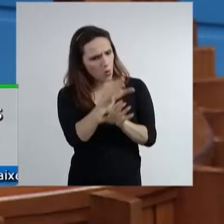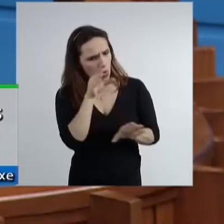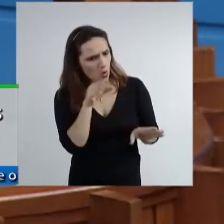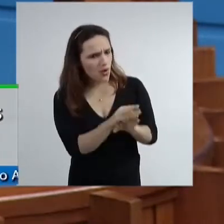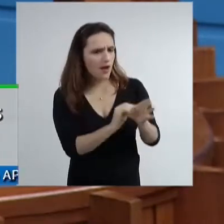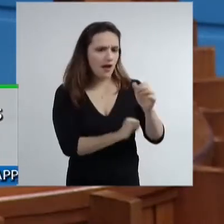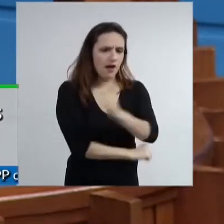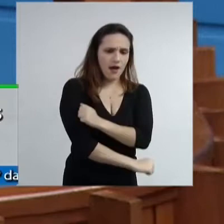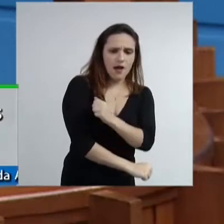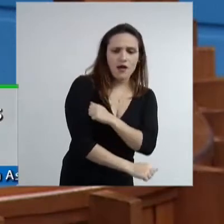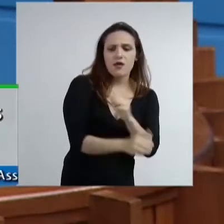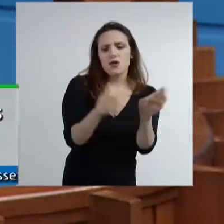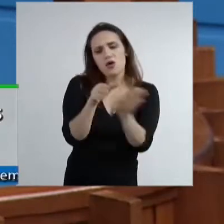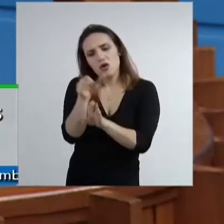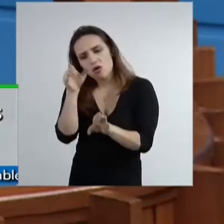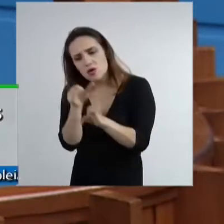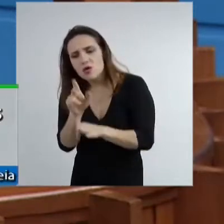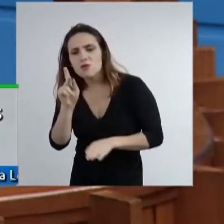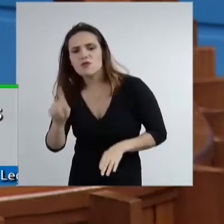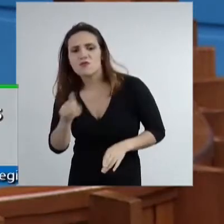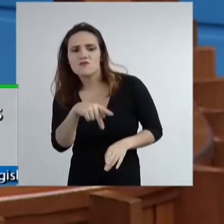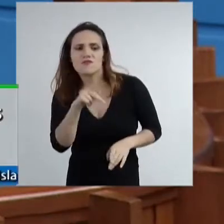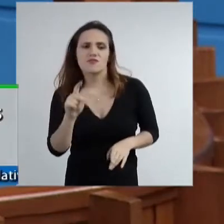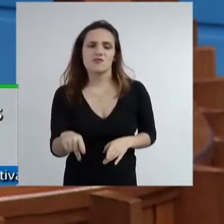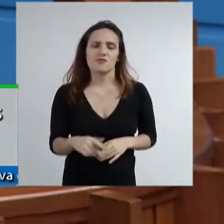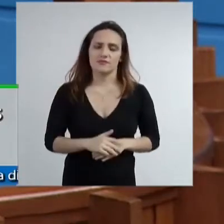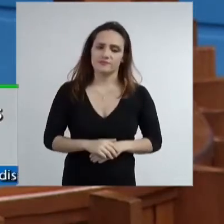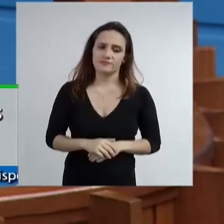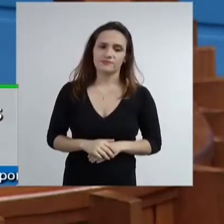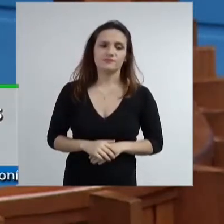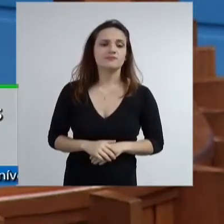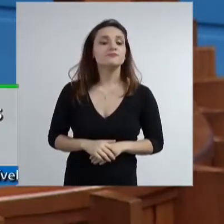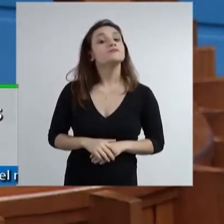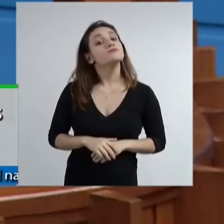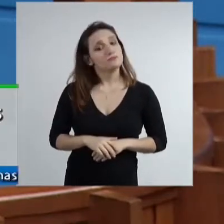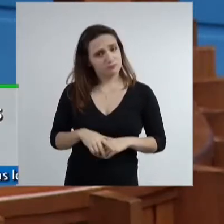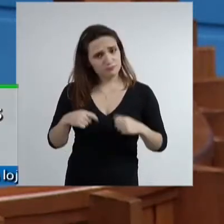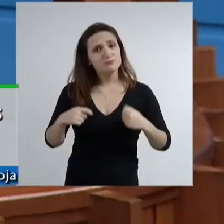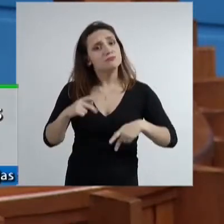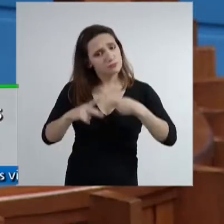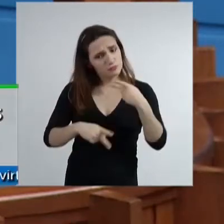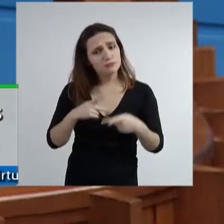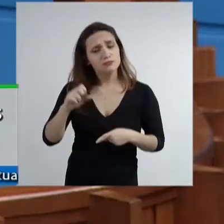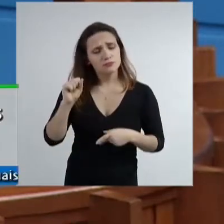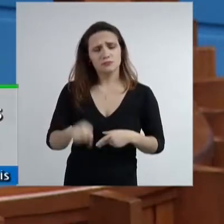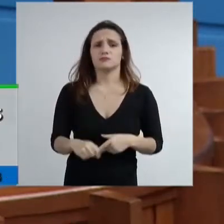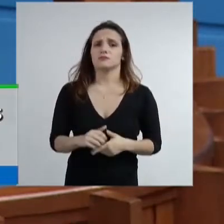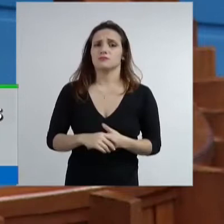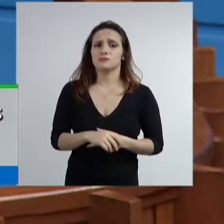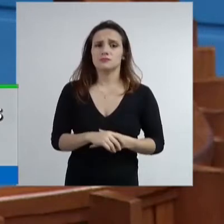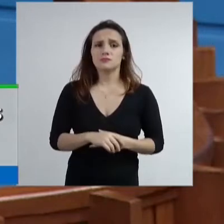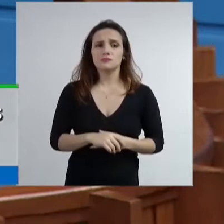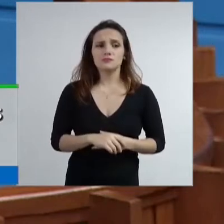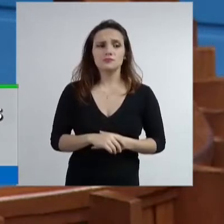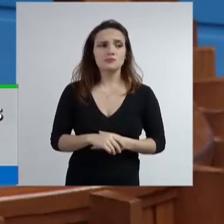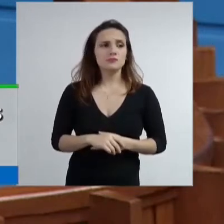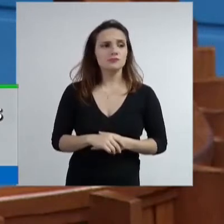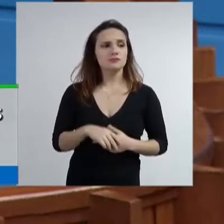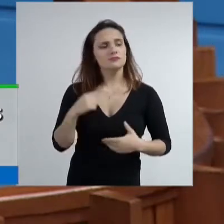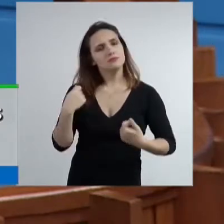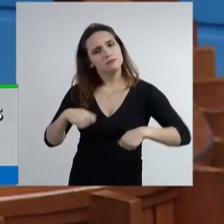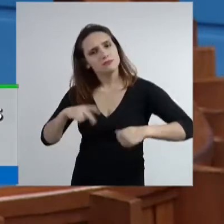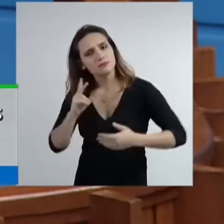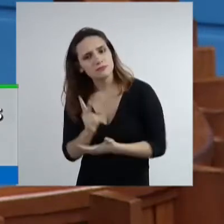os educadores, as educadoras? Então essa é uma questão que tem que ser colocada, que nós temos que, a todo